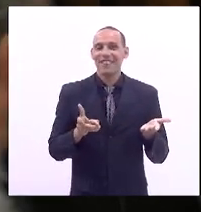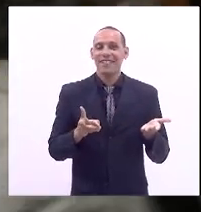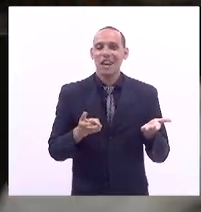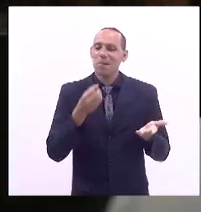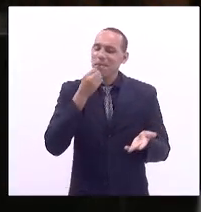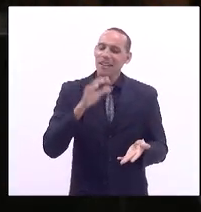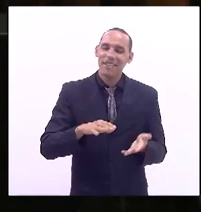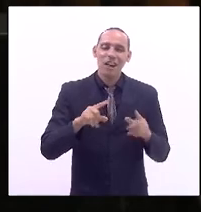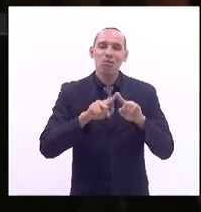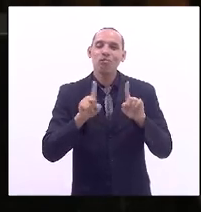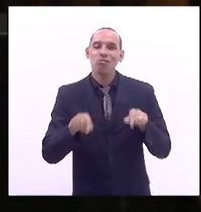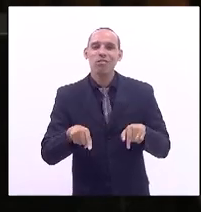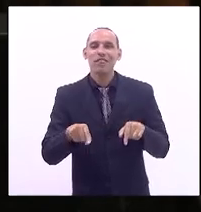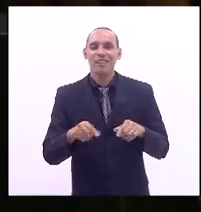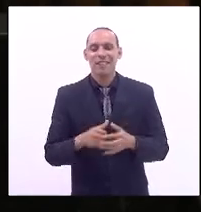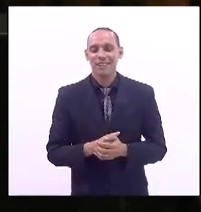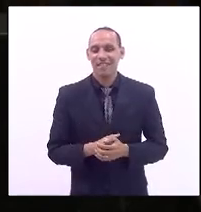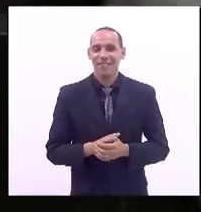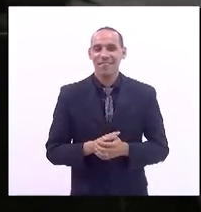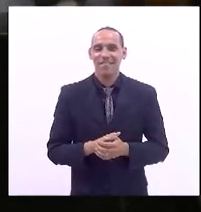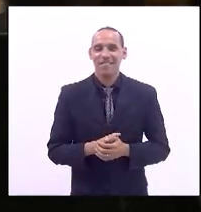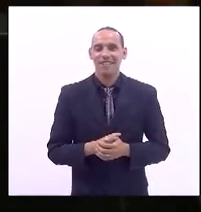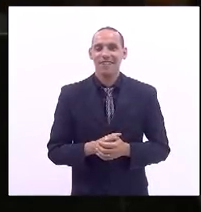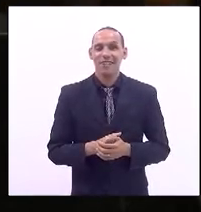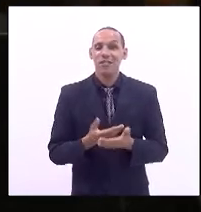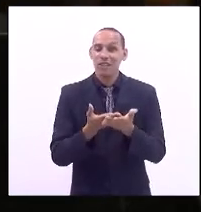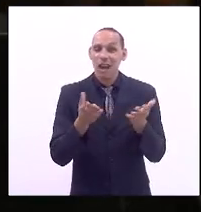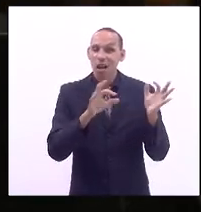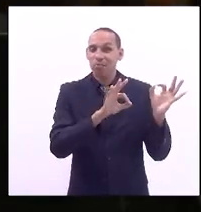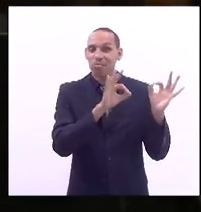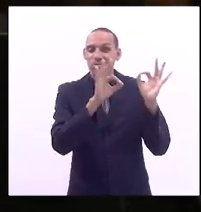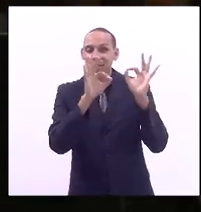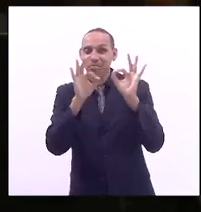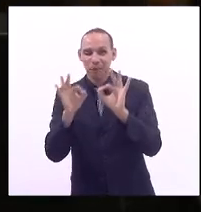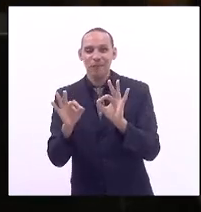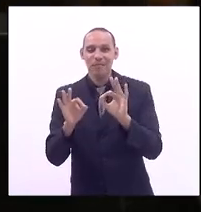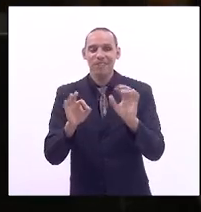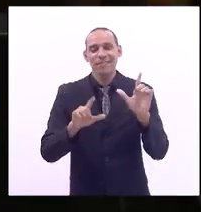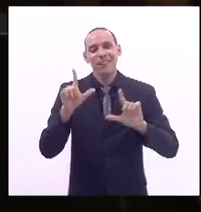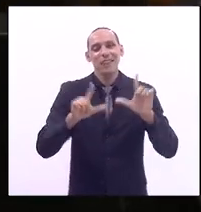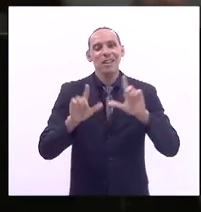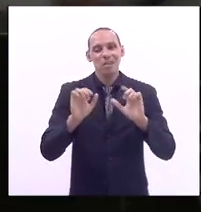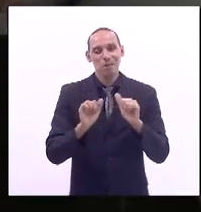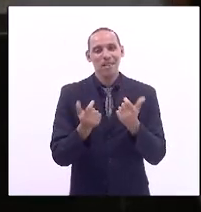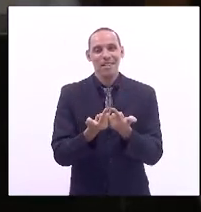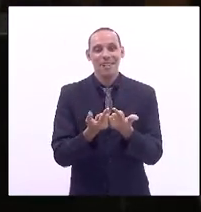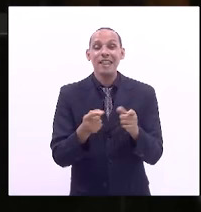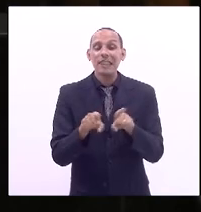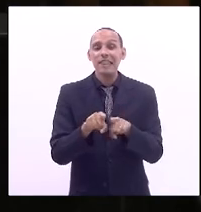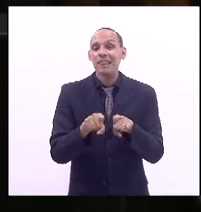tarde a todos os servidores da casa Aquele que nos acompanha aqui através da TV alerj e também